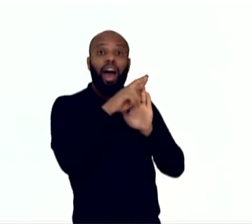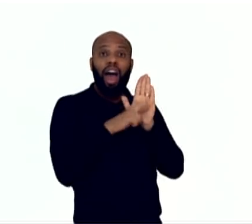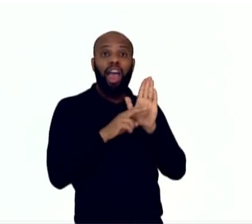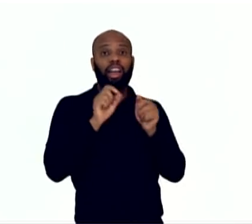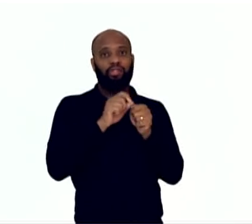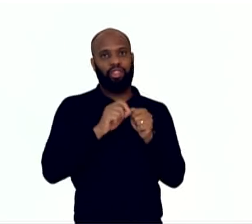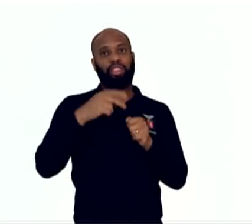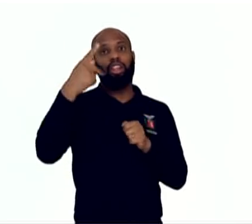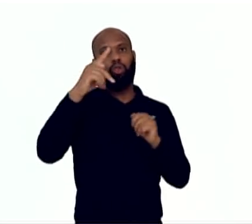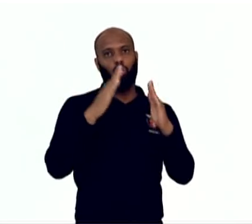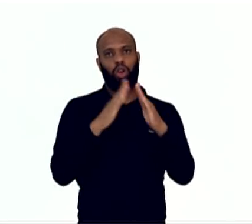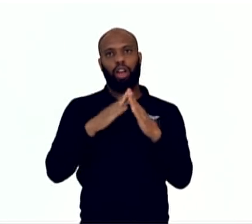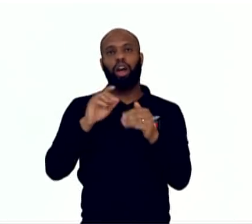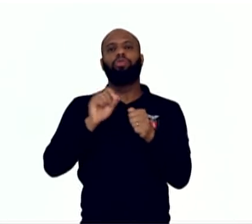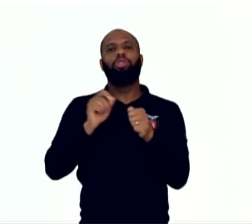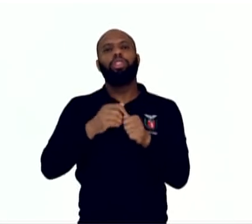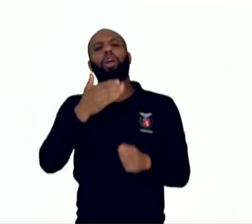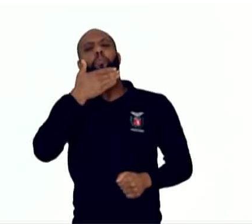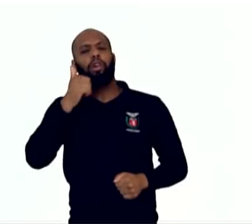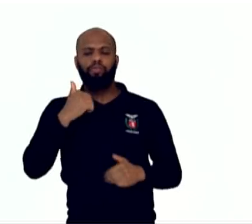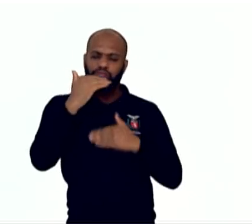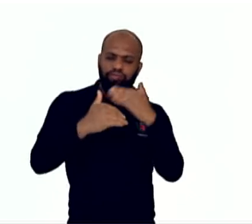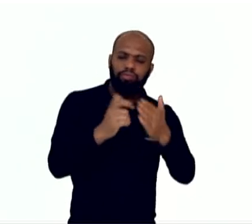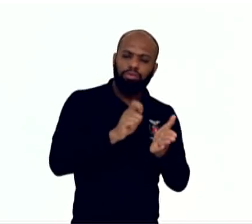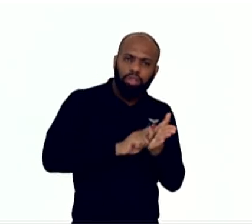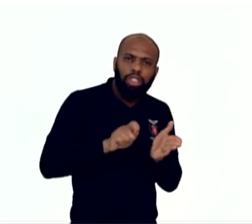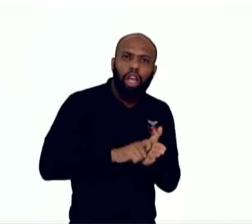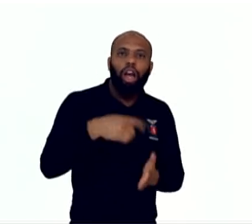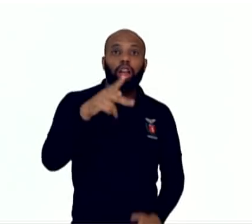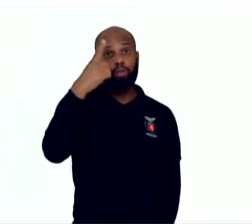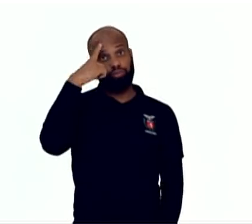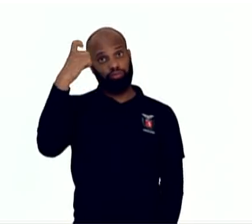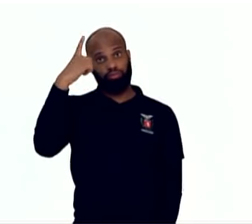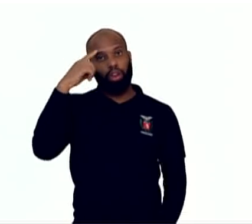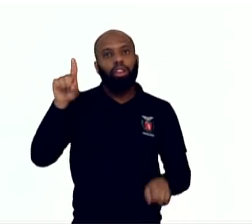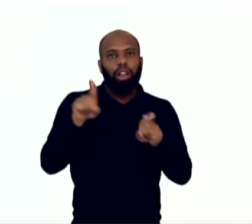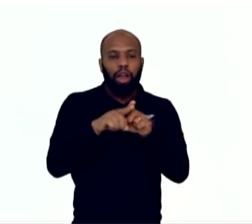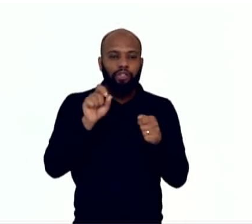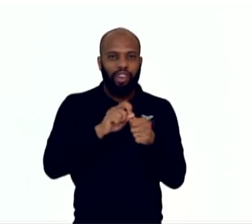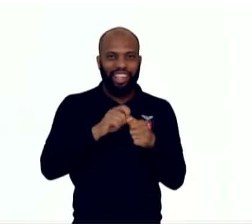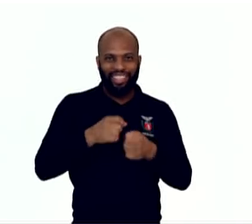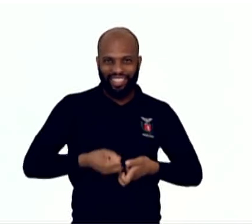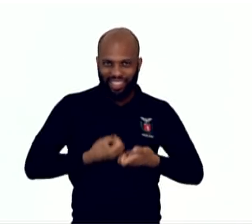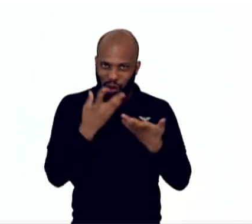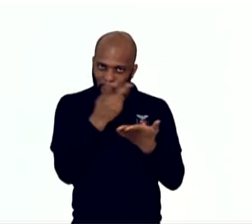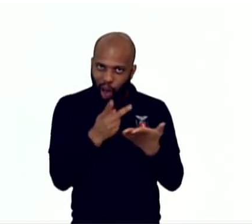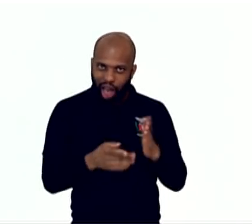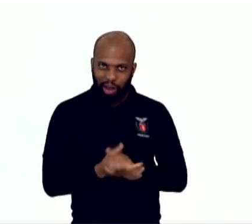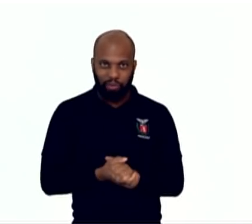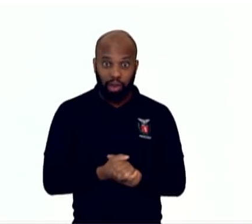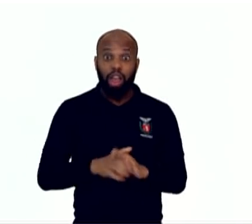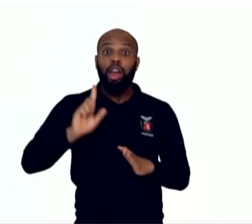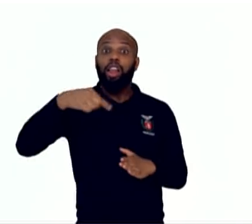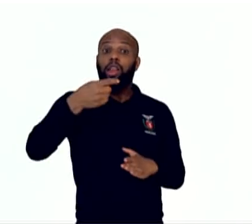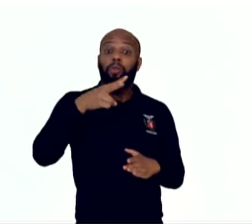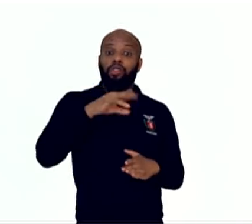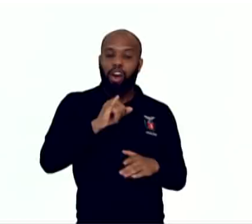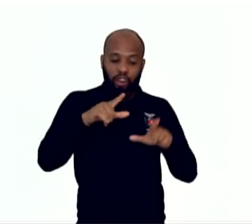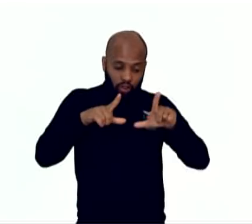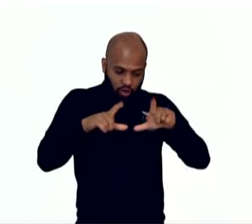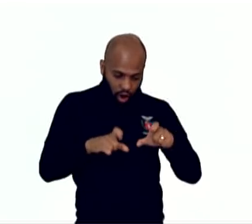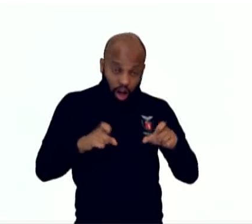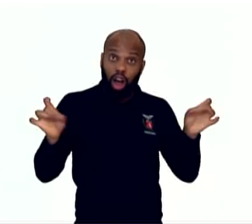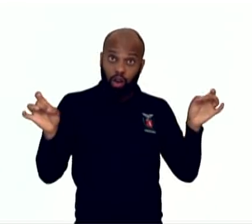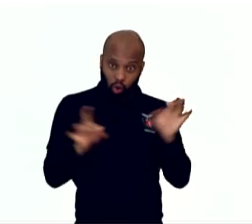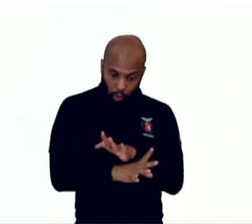casa, aprimorar, desenvolver melhor as suas ideias e fazer o poema. E depois vai fotografar o poema